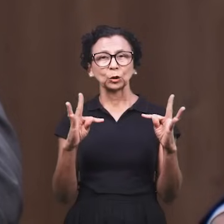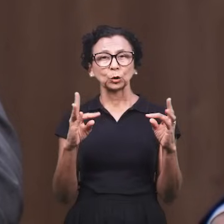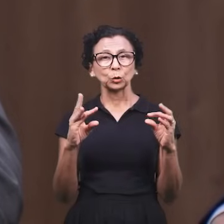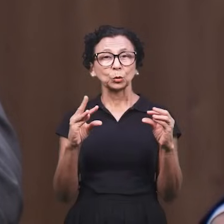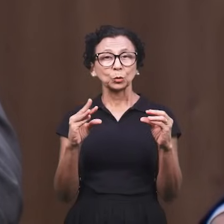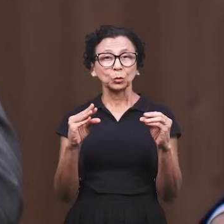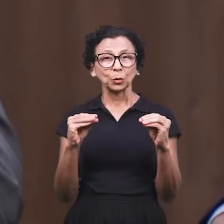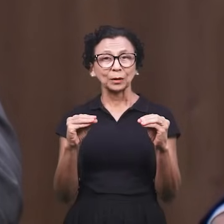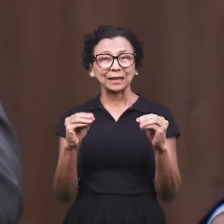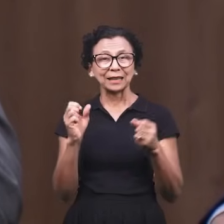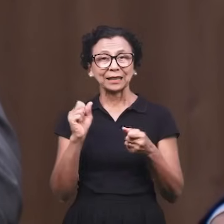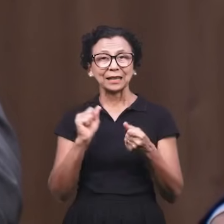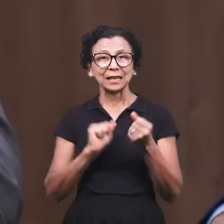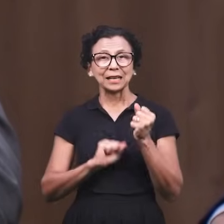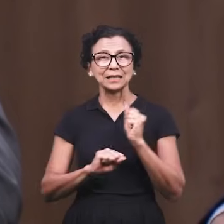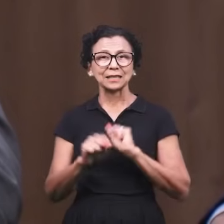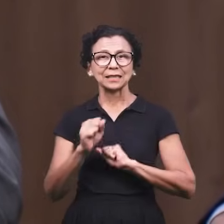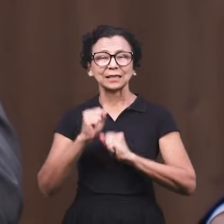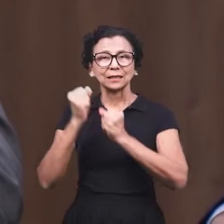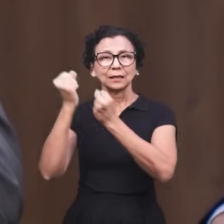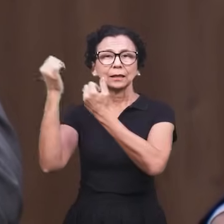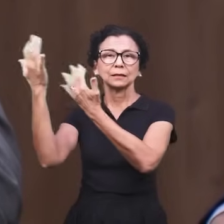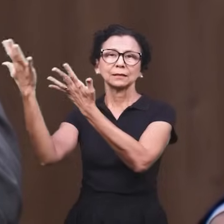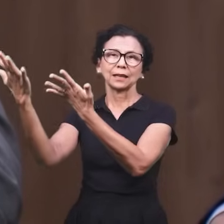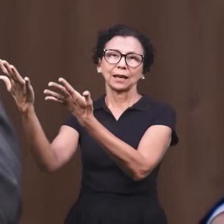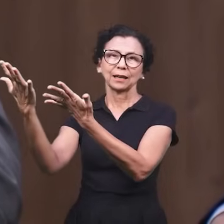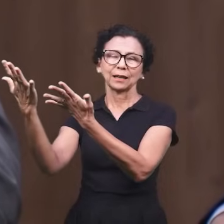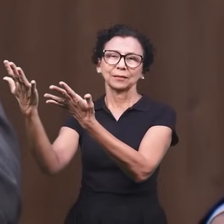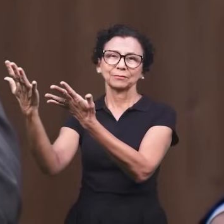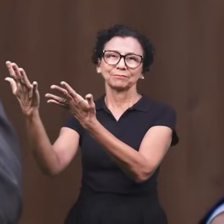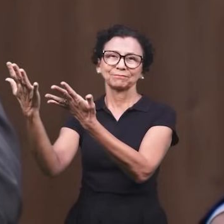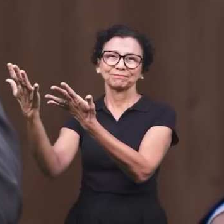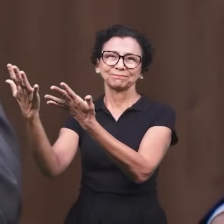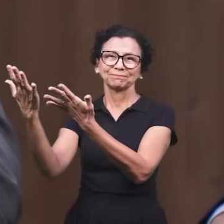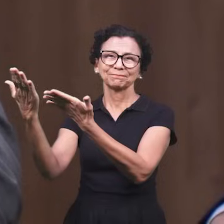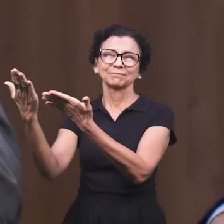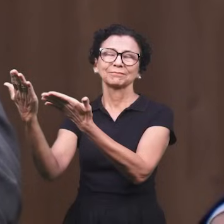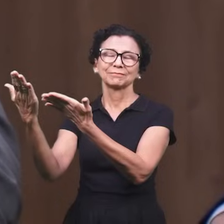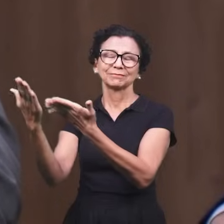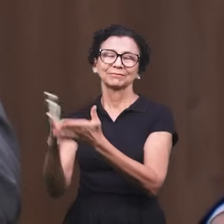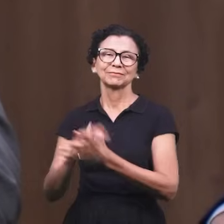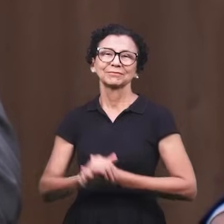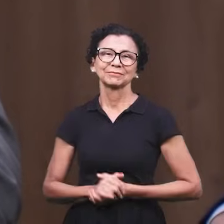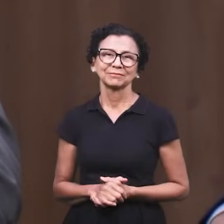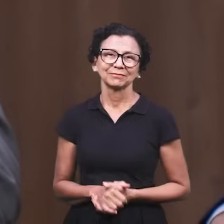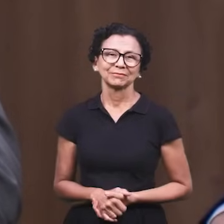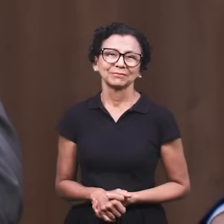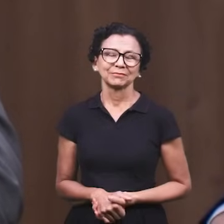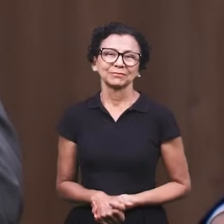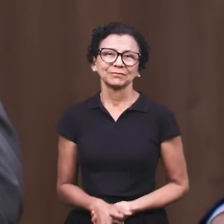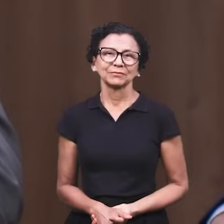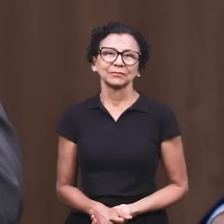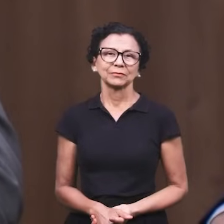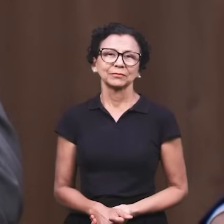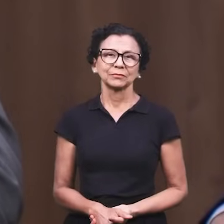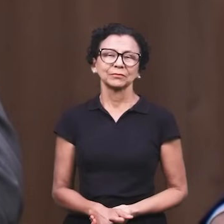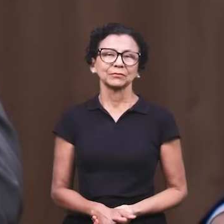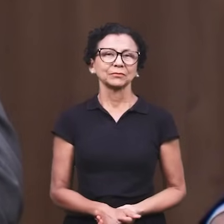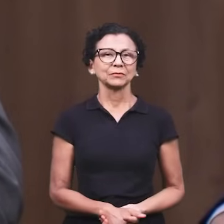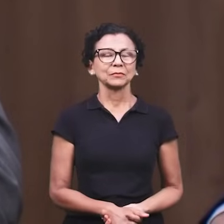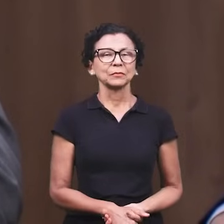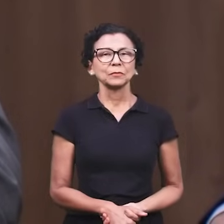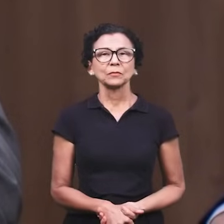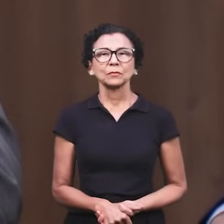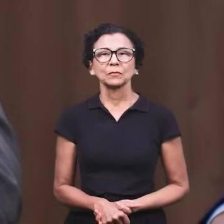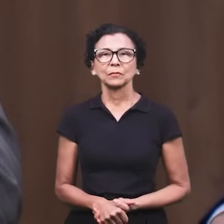alguma, toda a vossa ansiedade. Então, a diferença do servo do Senhor, de um jovem que